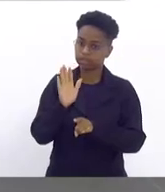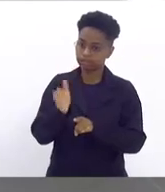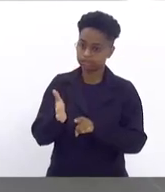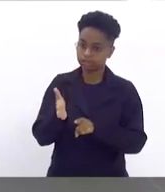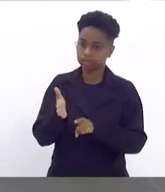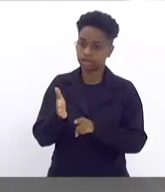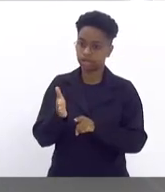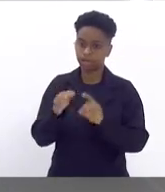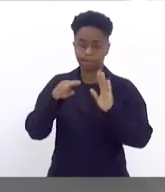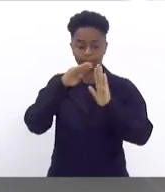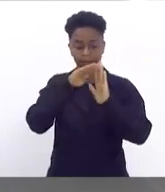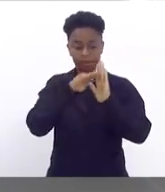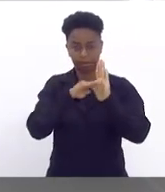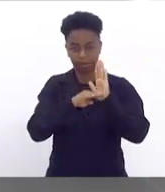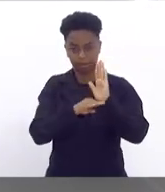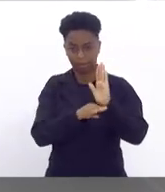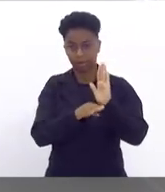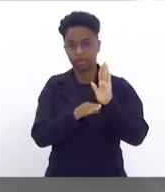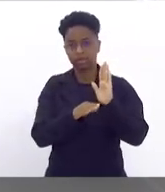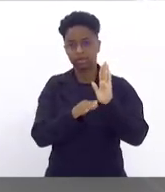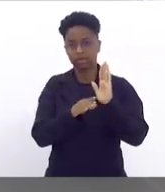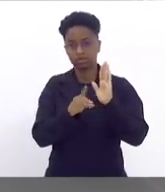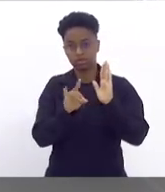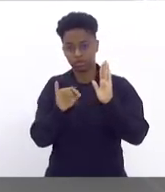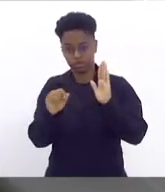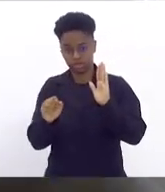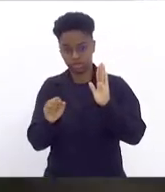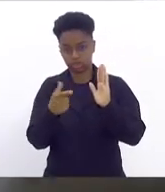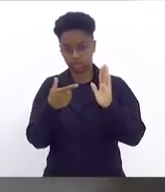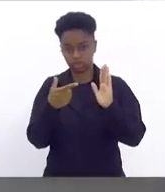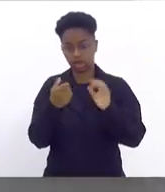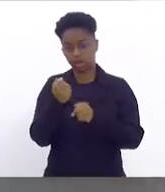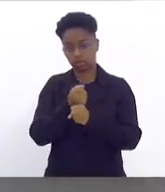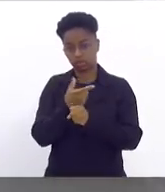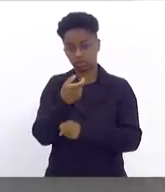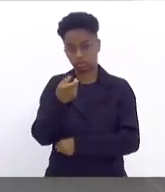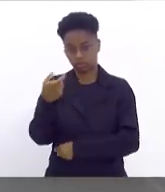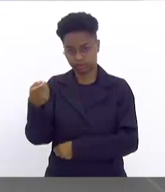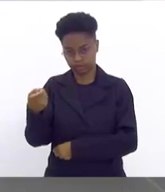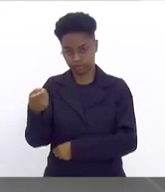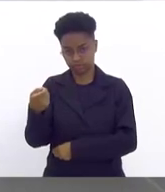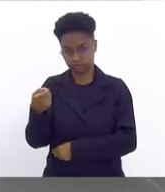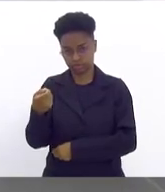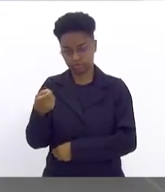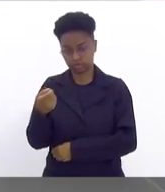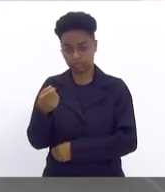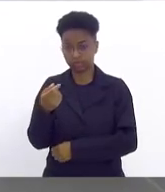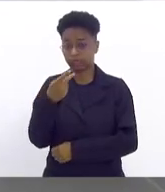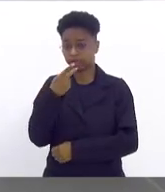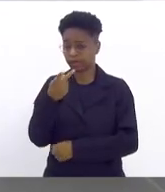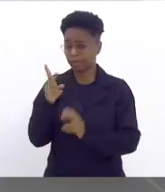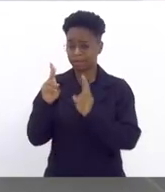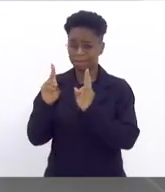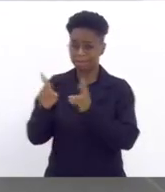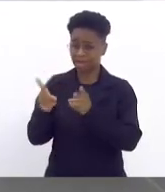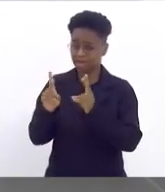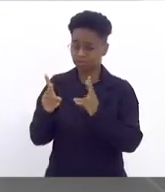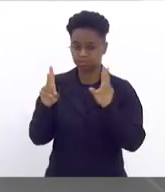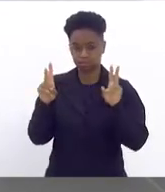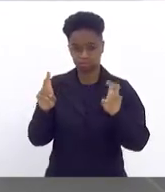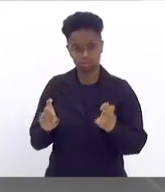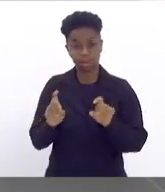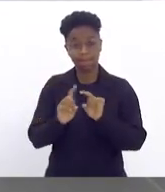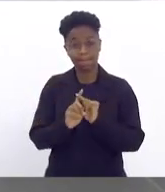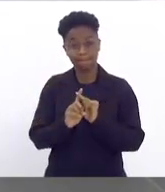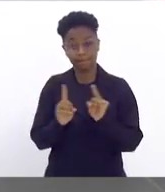ordem do dia, né, em 2020, e que trata sobre o mesmo assunto. Só